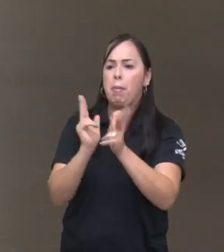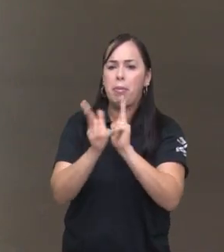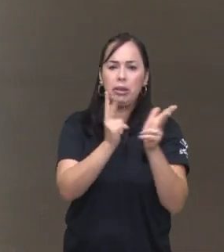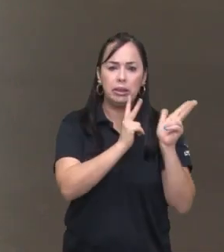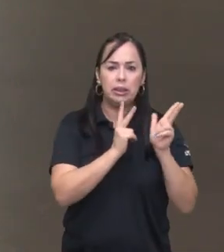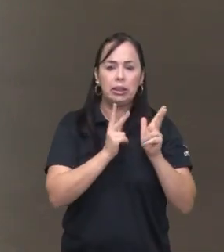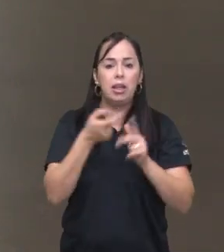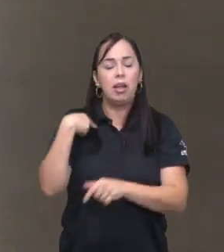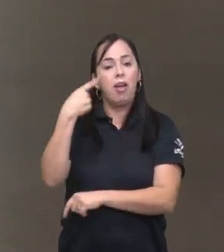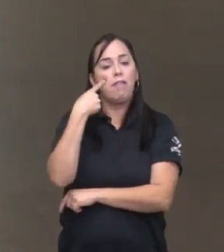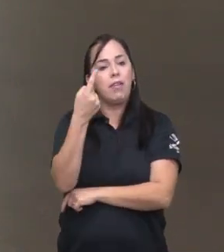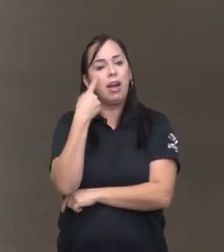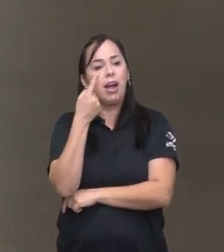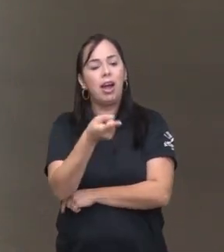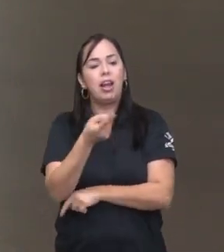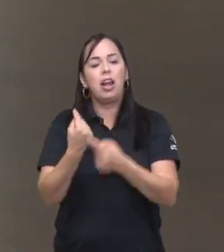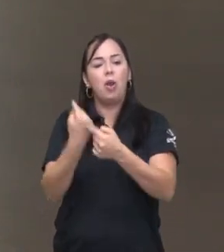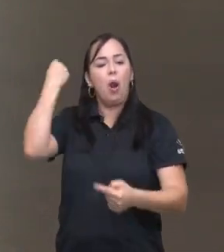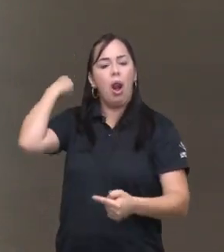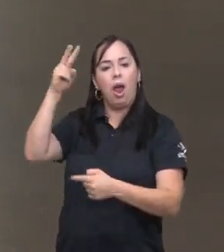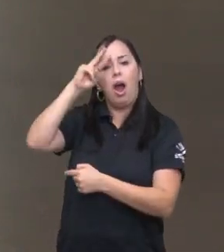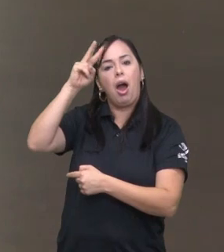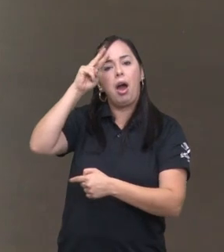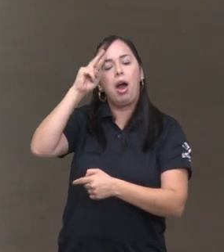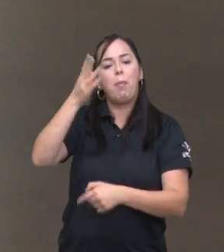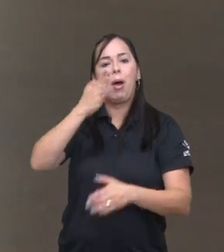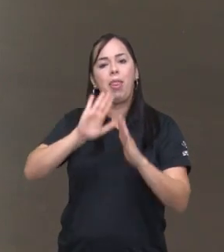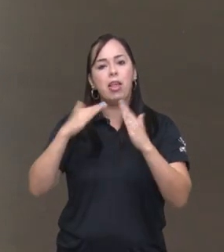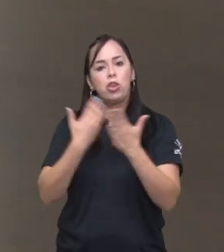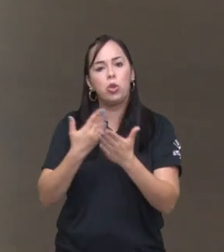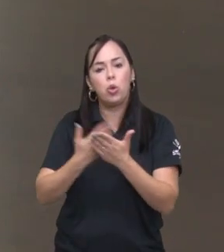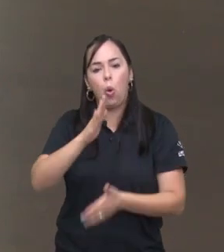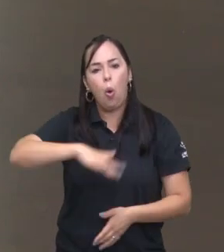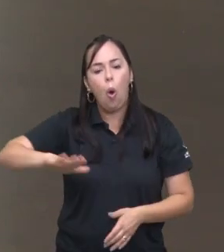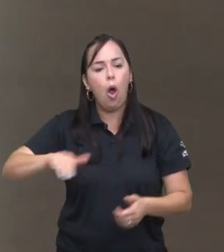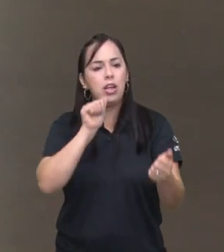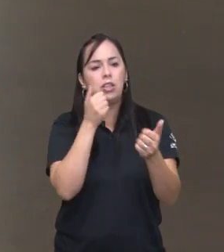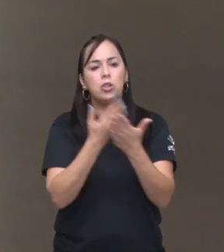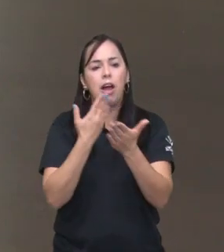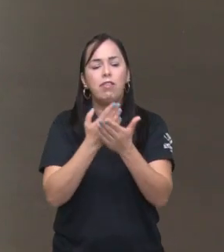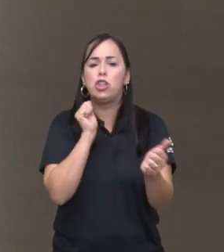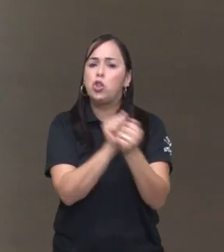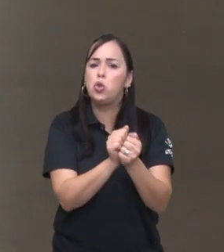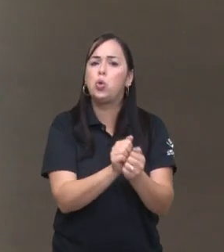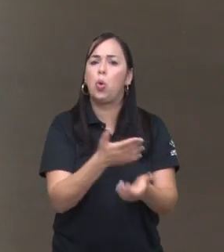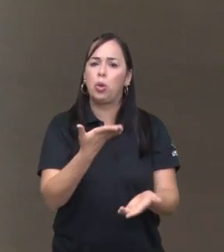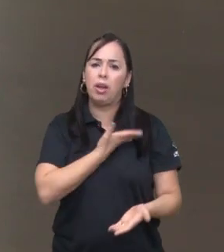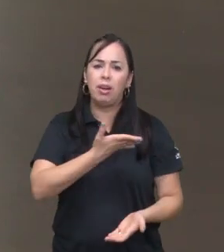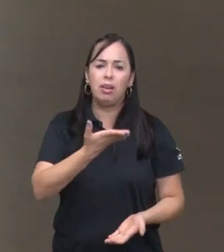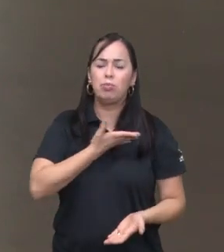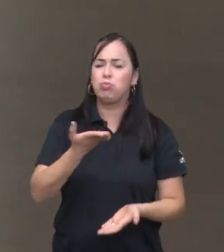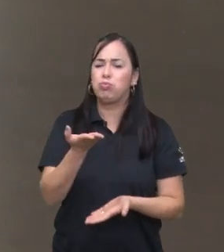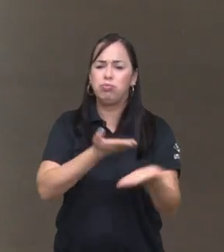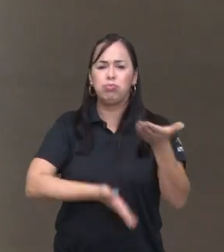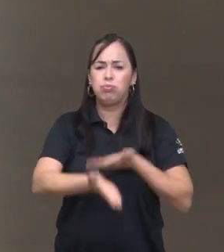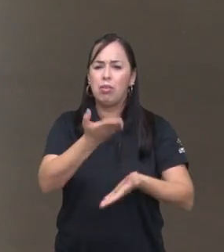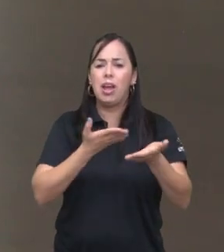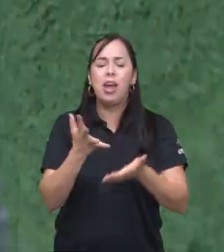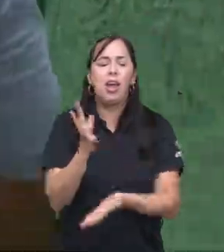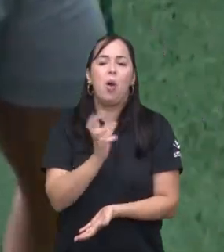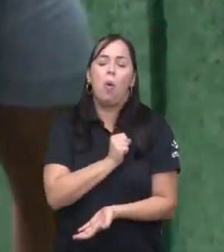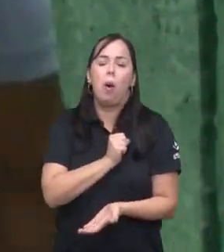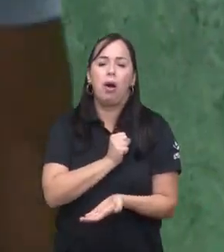aquele da época do prezinho, da escola, né? Então, assim, eu gosto muito desse calor que a gente tem